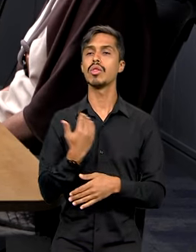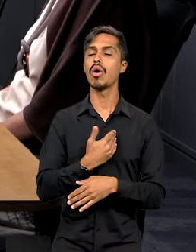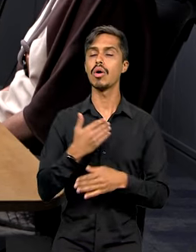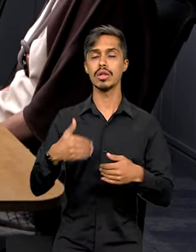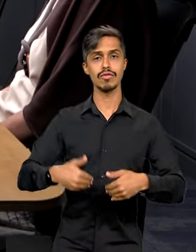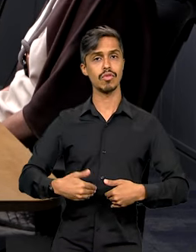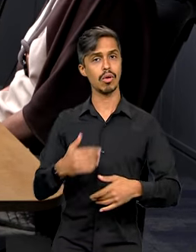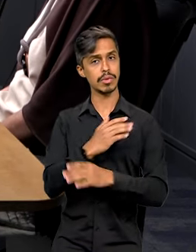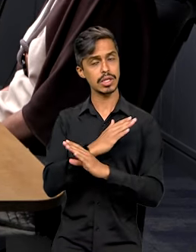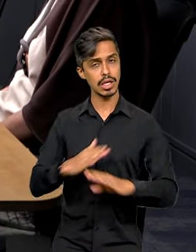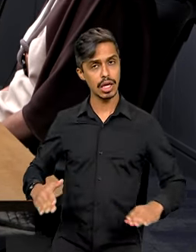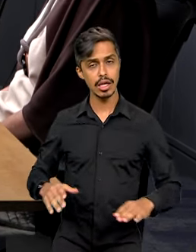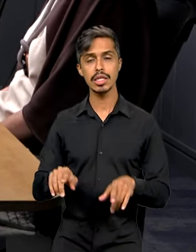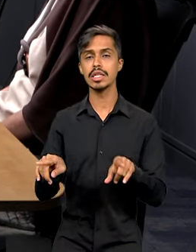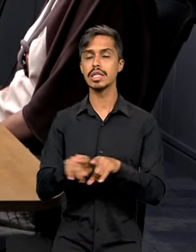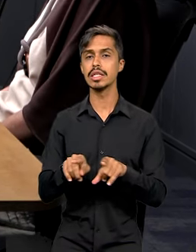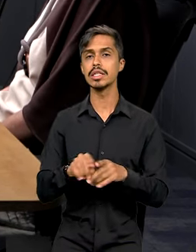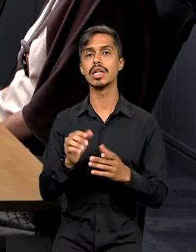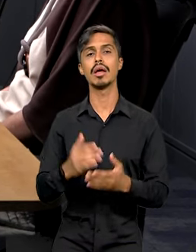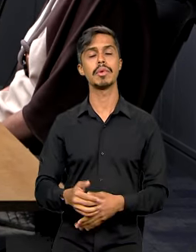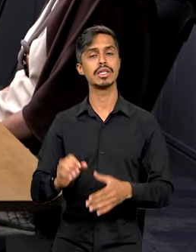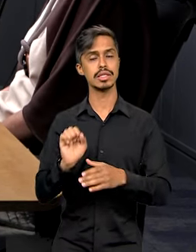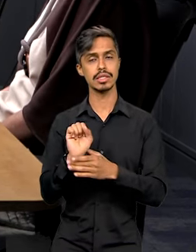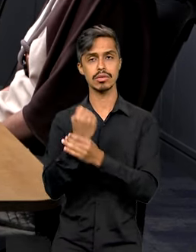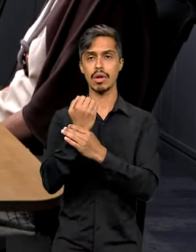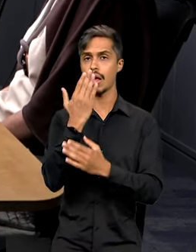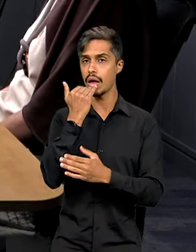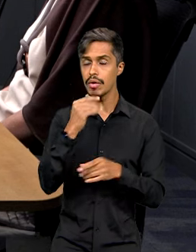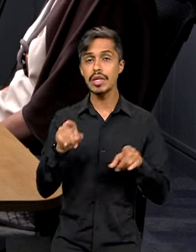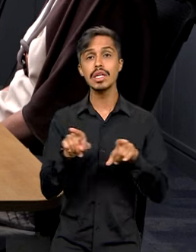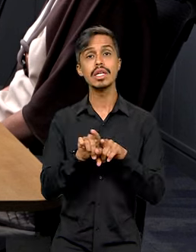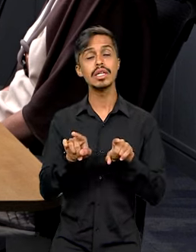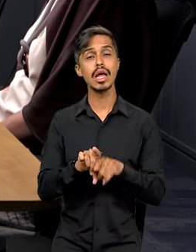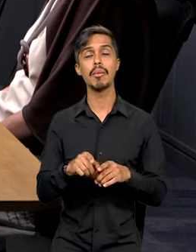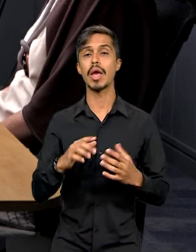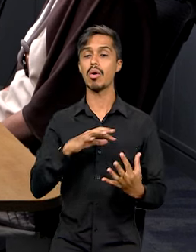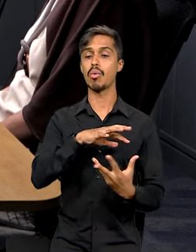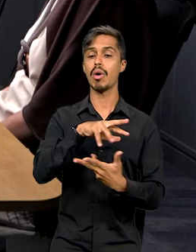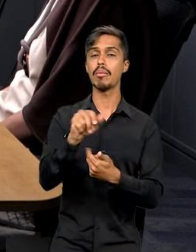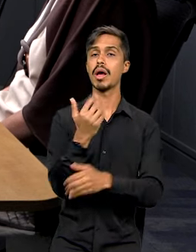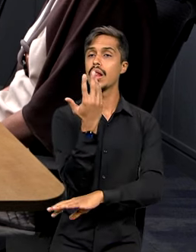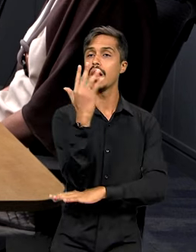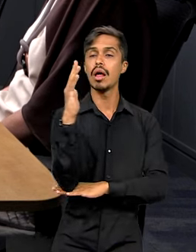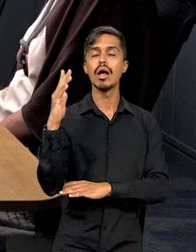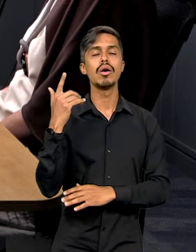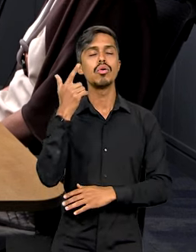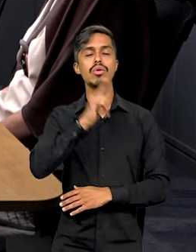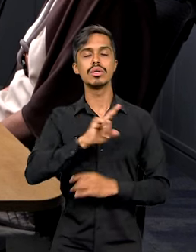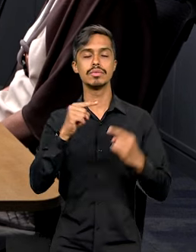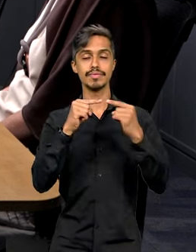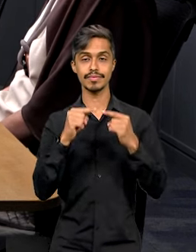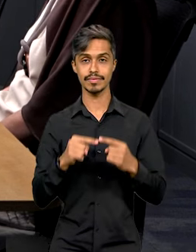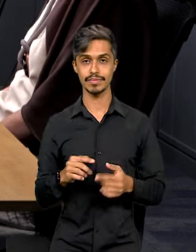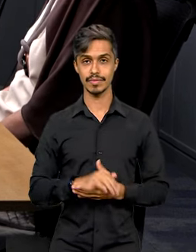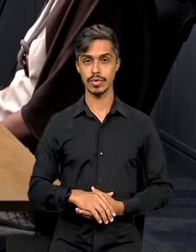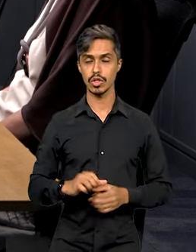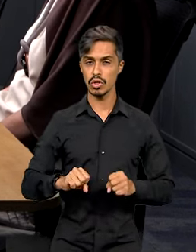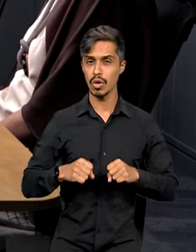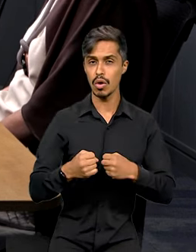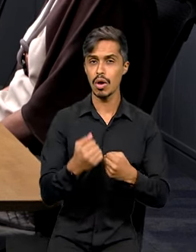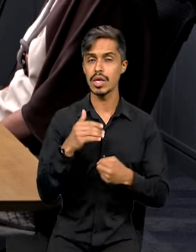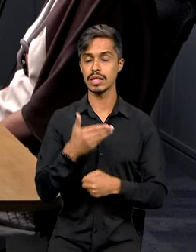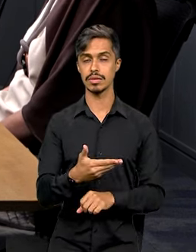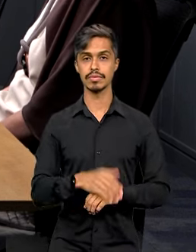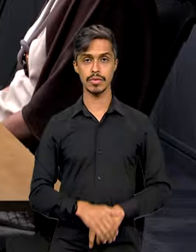erradicar aome para ter seguranç alimentar mas tambm para viv um ambiente apropriado e adequado esse que é o esforço